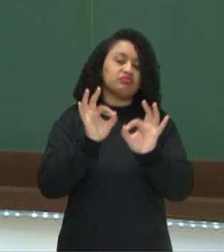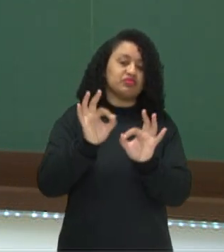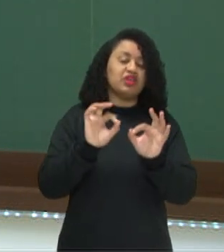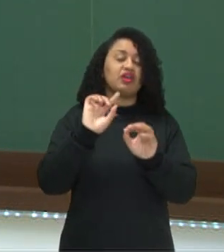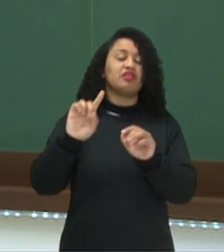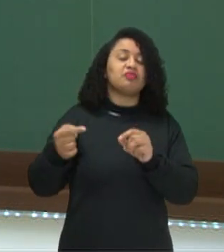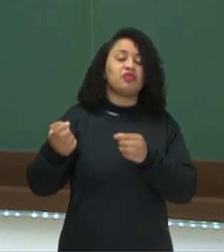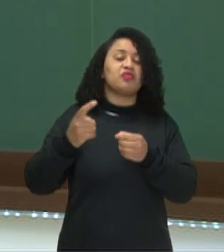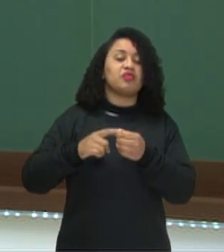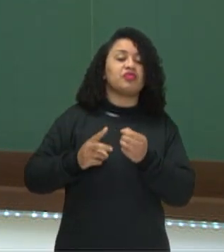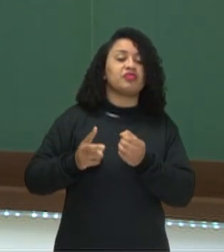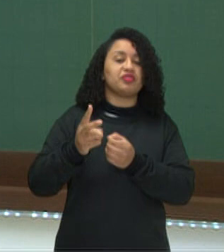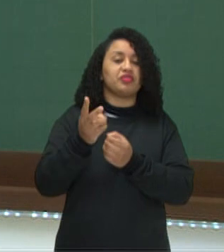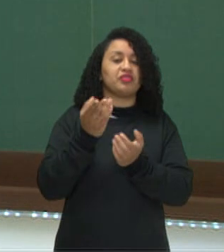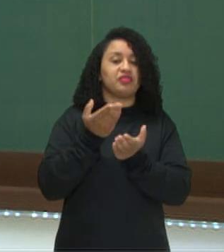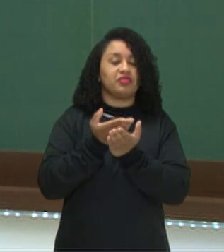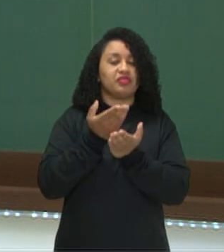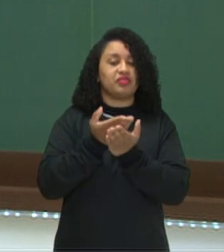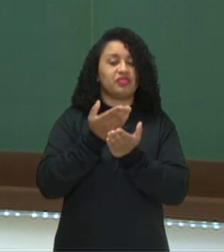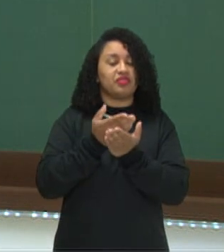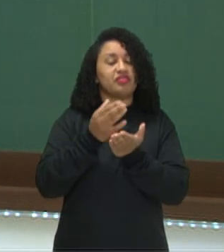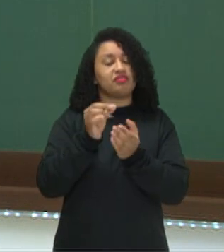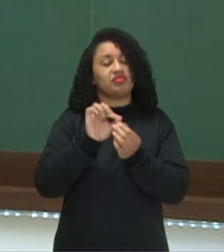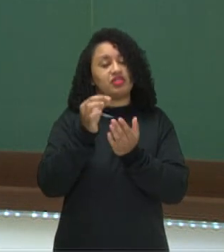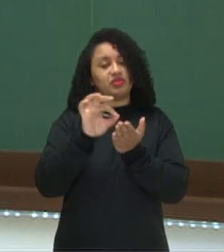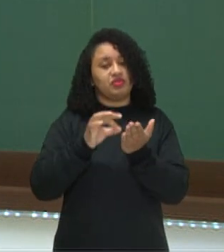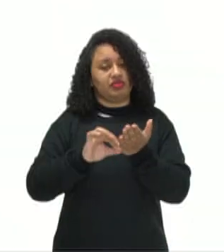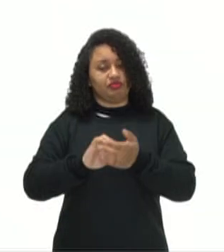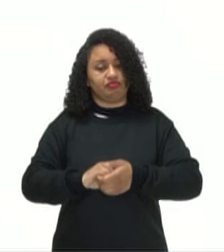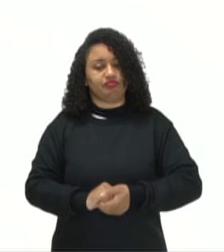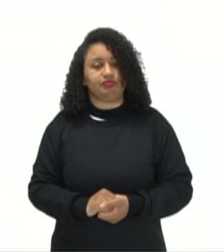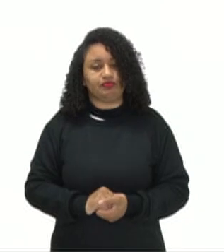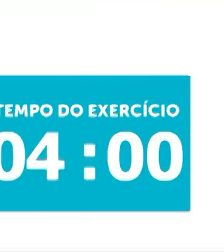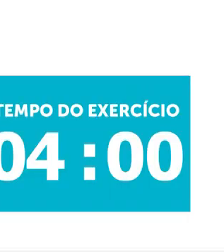e na sequência a gente volta para fazer a resolução.